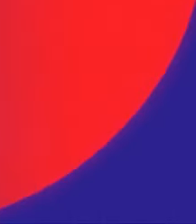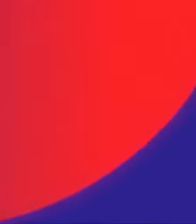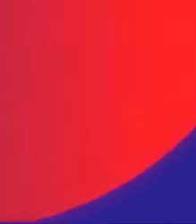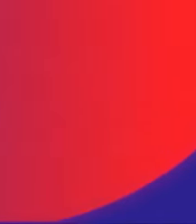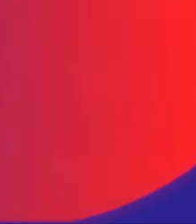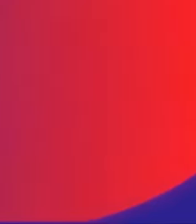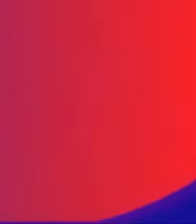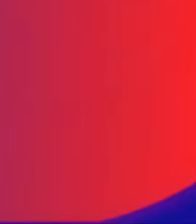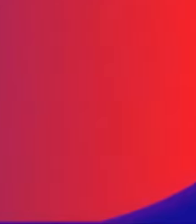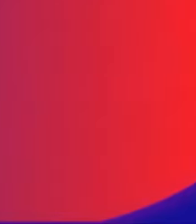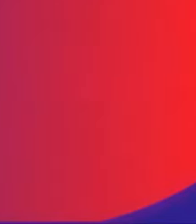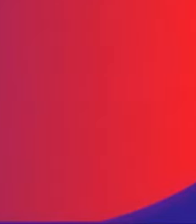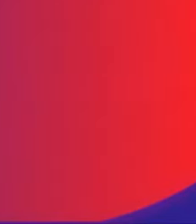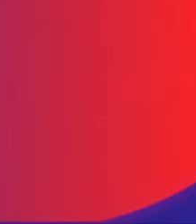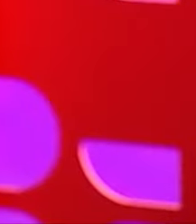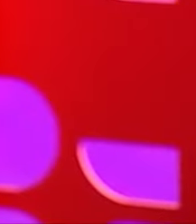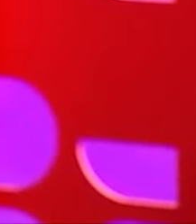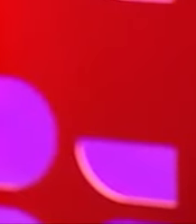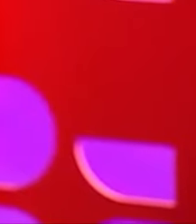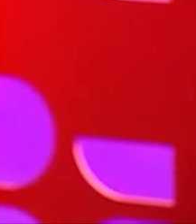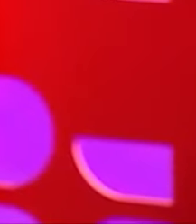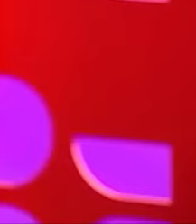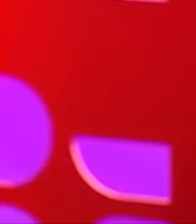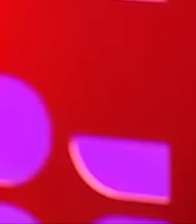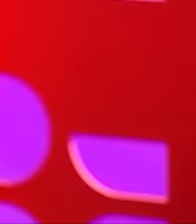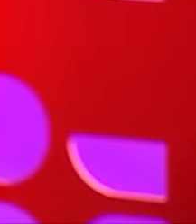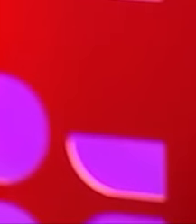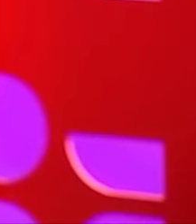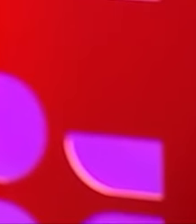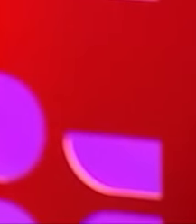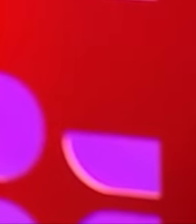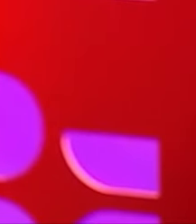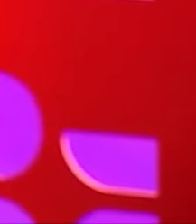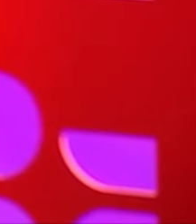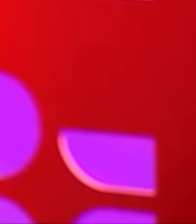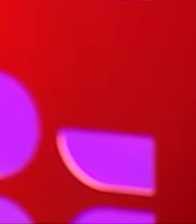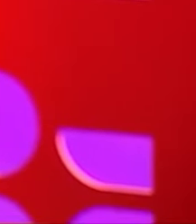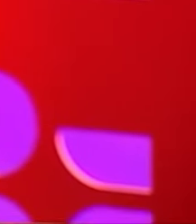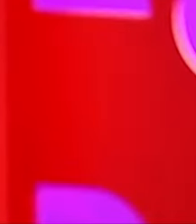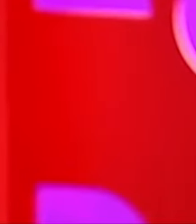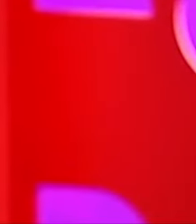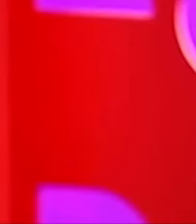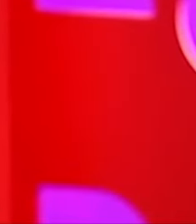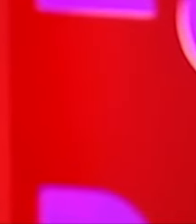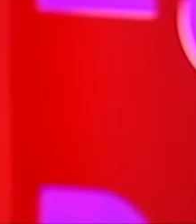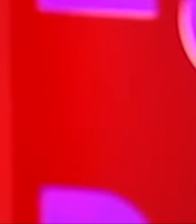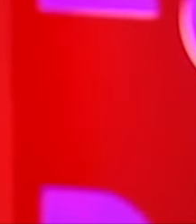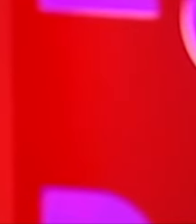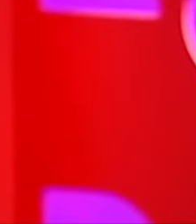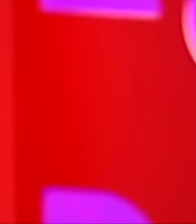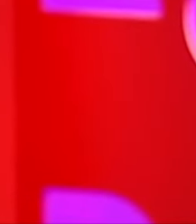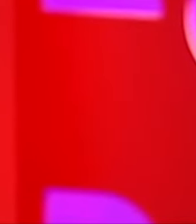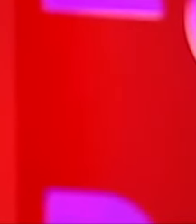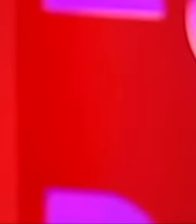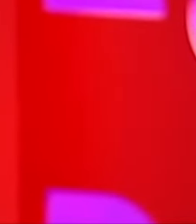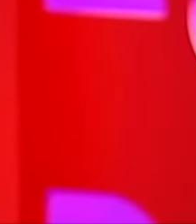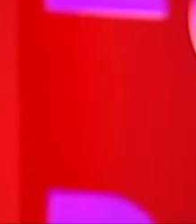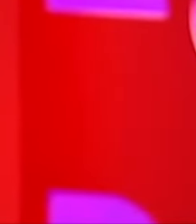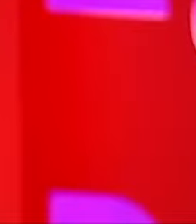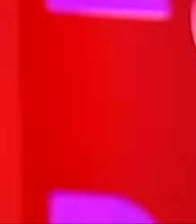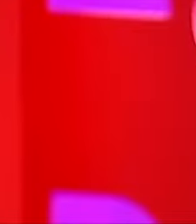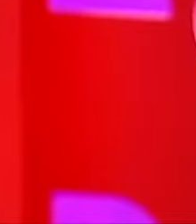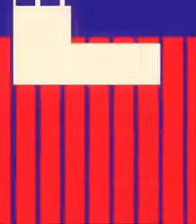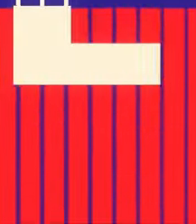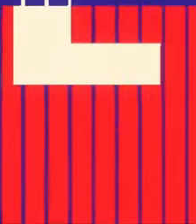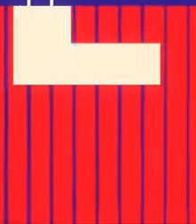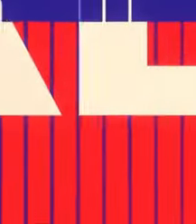é presidenta do Partido dos Trabalhadores. Hoje eu acho que as pessoas têm clareza de que o que aconteceu com a Dilma foi uma violência. Sim. E também do que aconteceu com o Lula foi